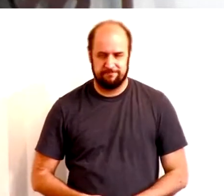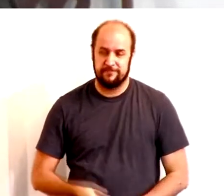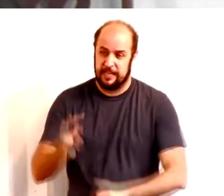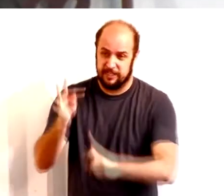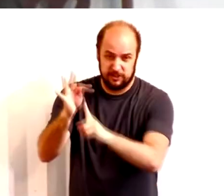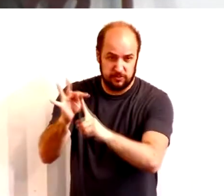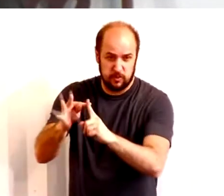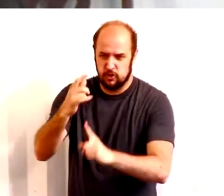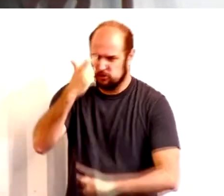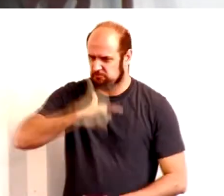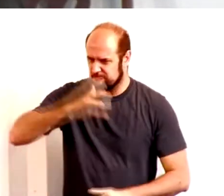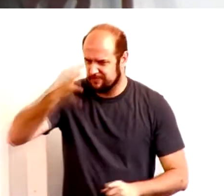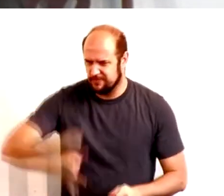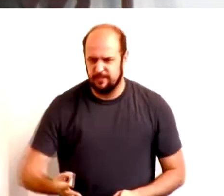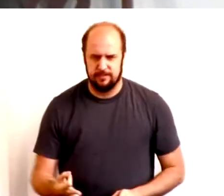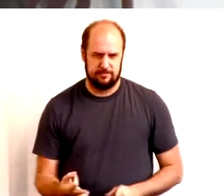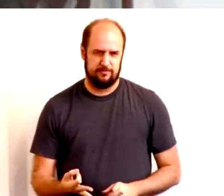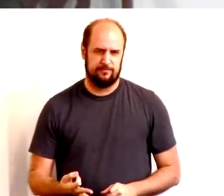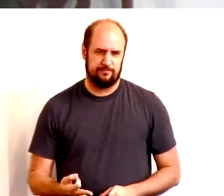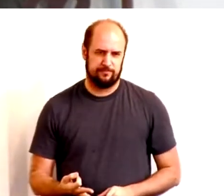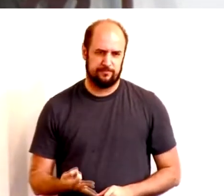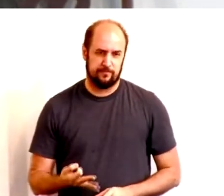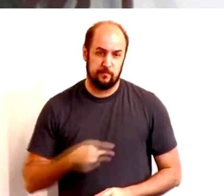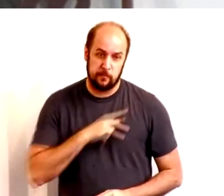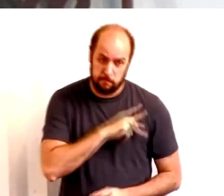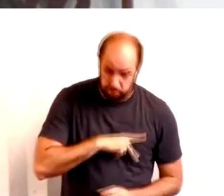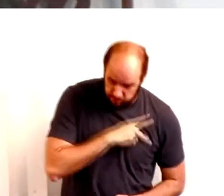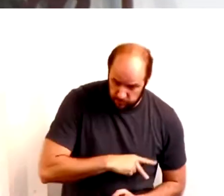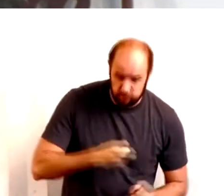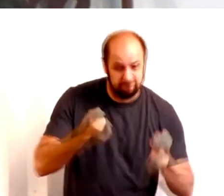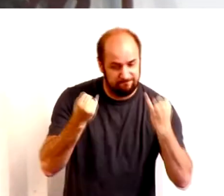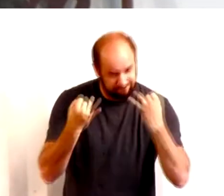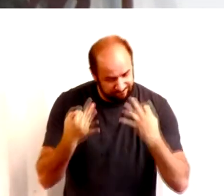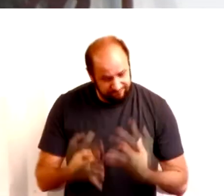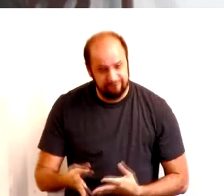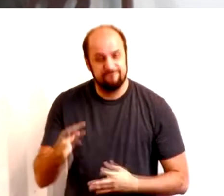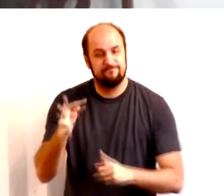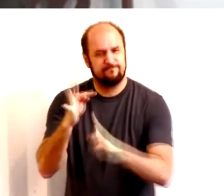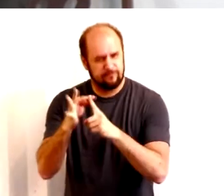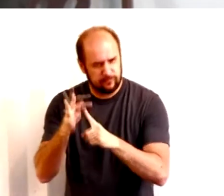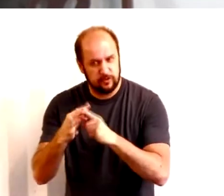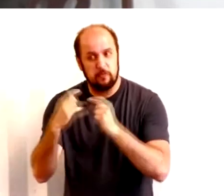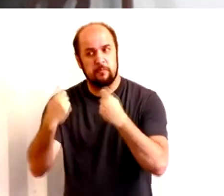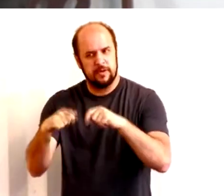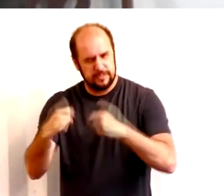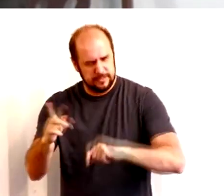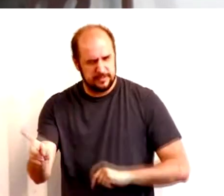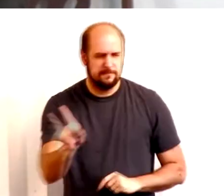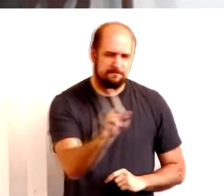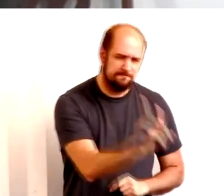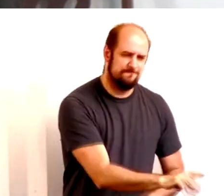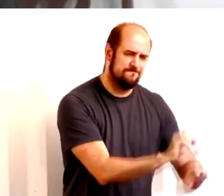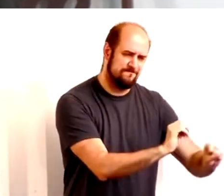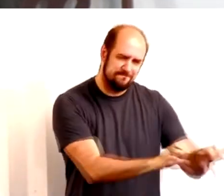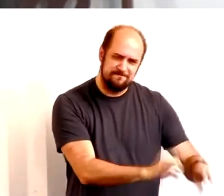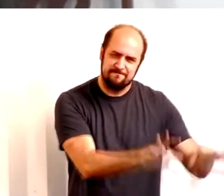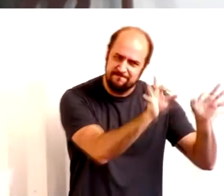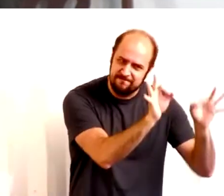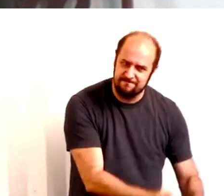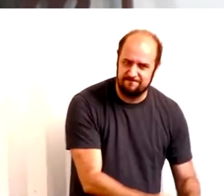Por isso Paulo mostra que era esse desejo que ele tinha de enviar esse amado